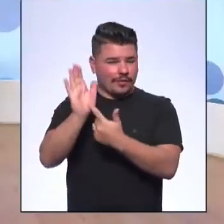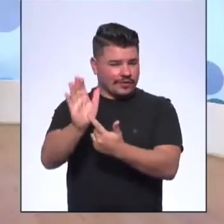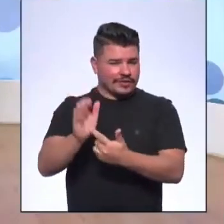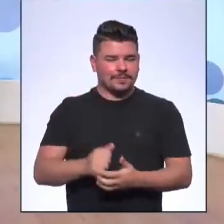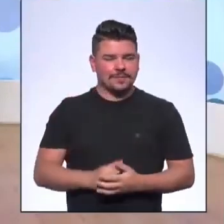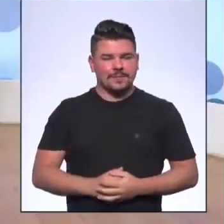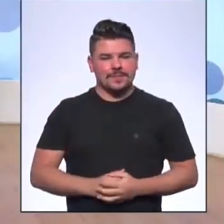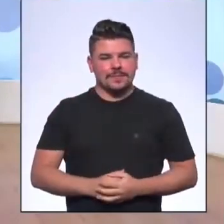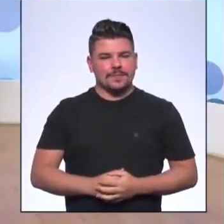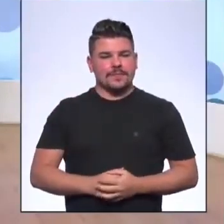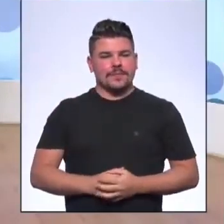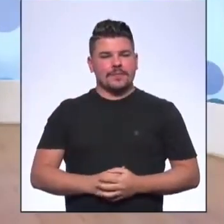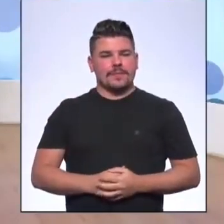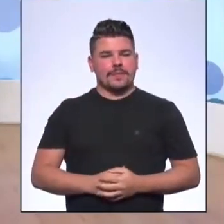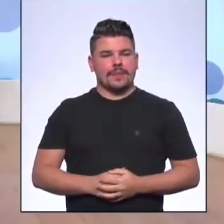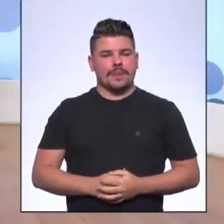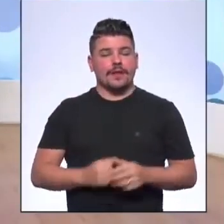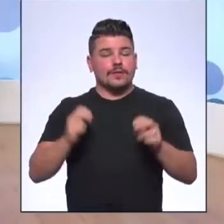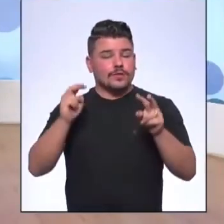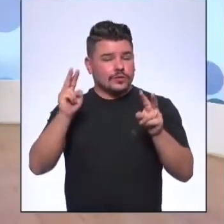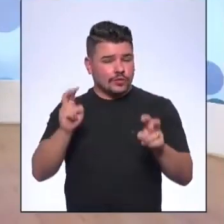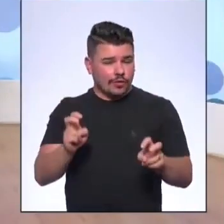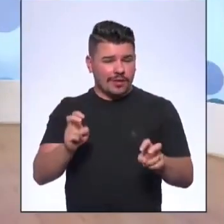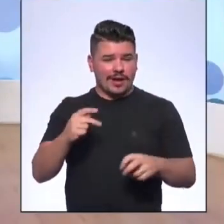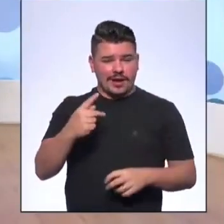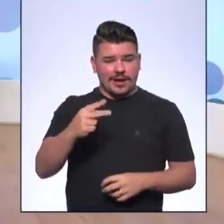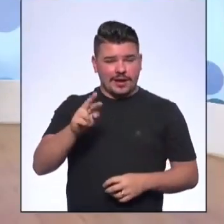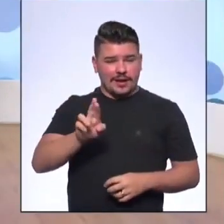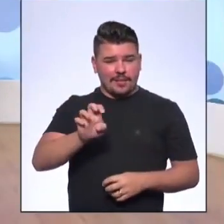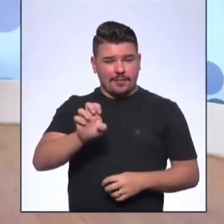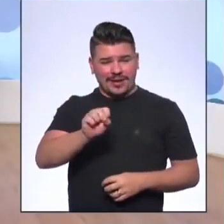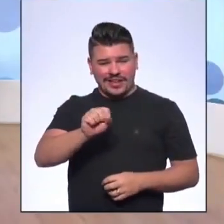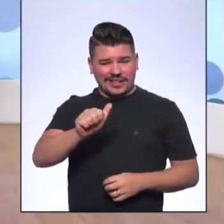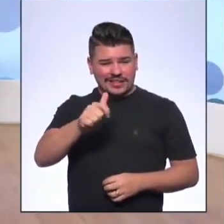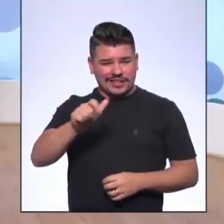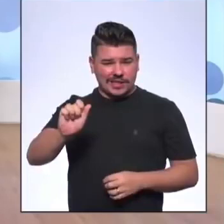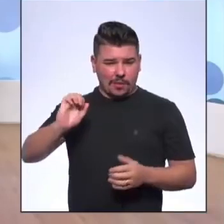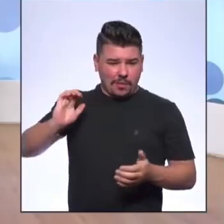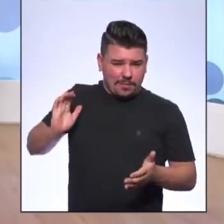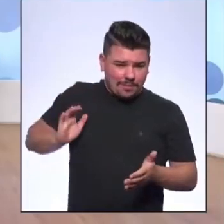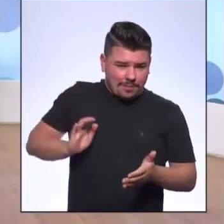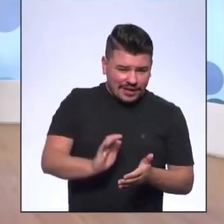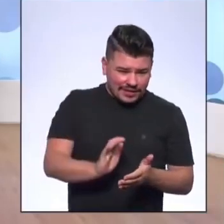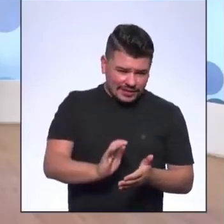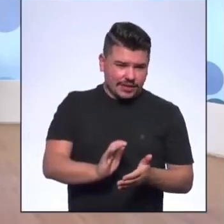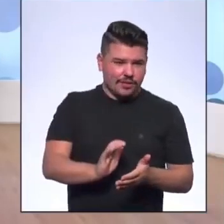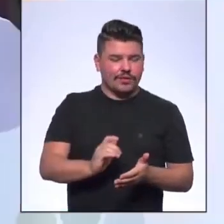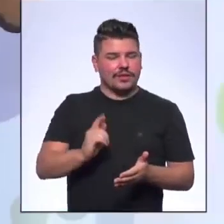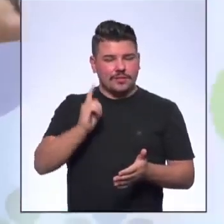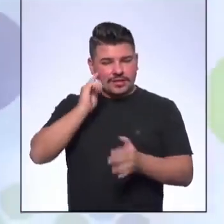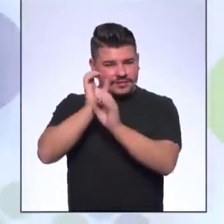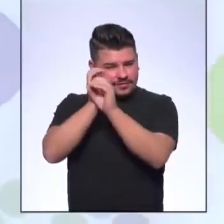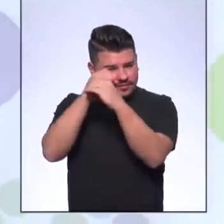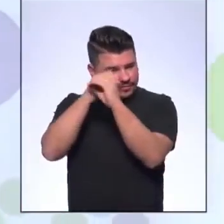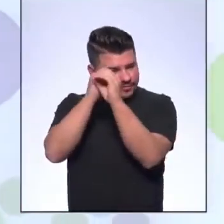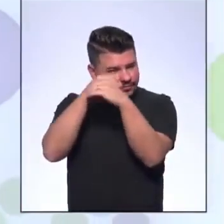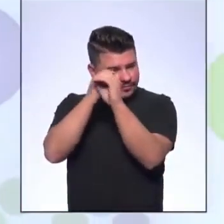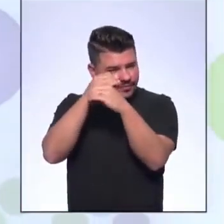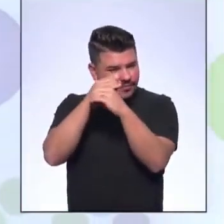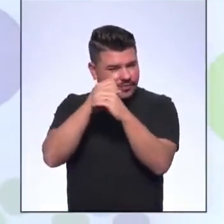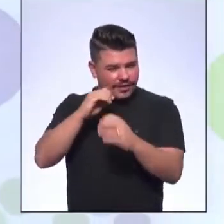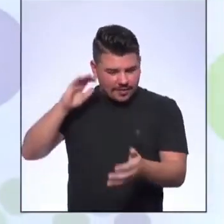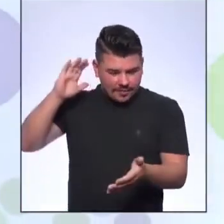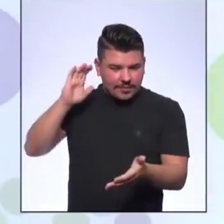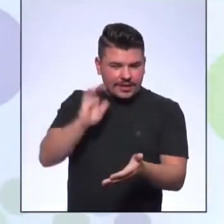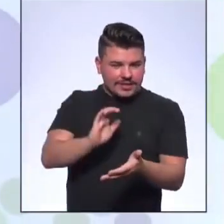muito importante da pressão, ó. Pressão, quando a gente pensa um pouquinho, né, macroscopicamente, vamos pensar aqui no sentido macro, né? O que a